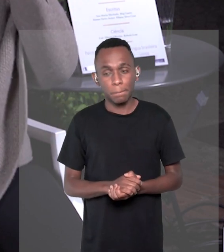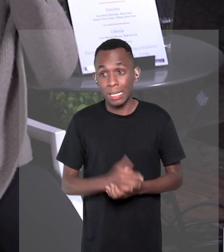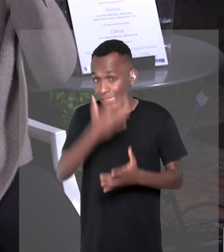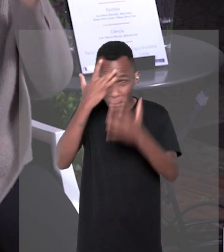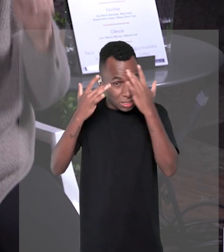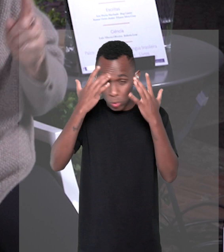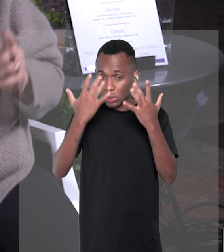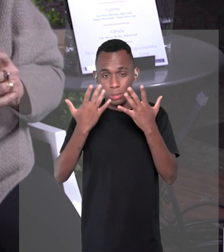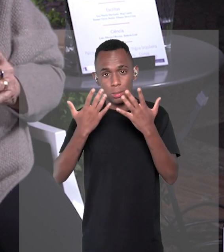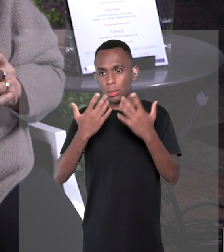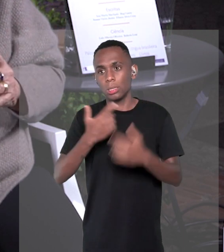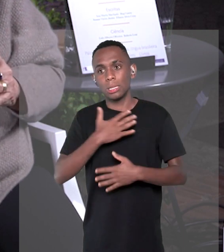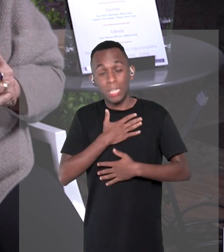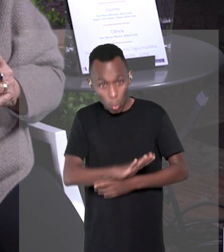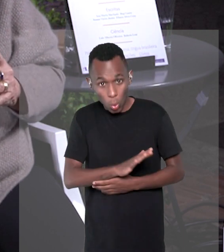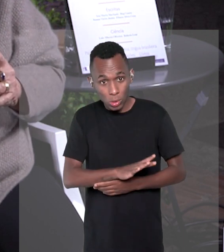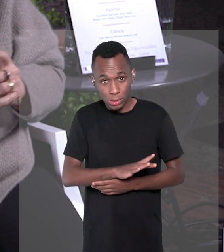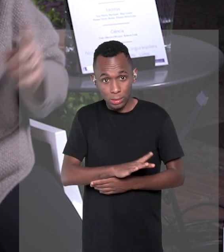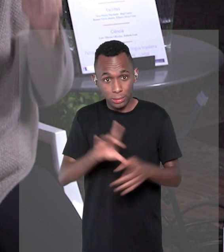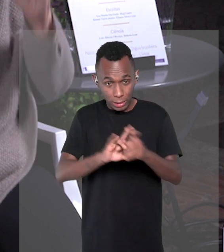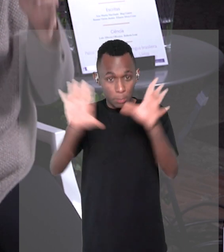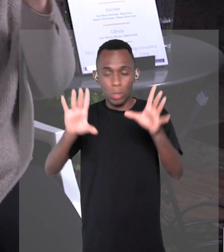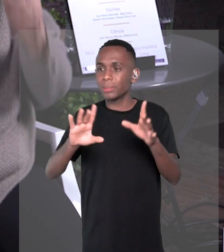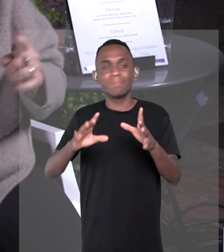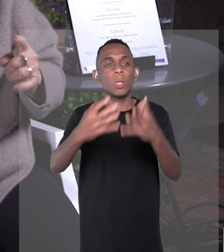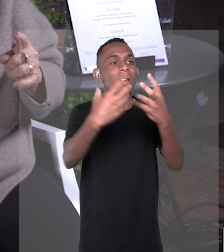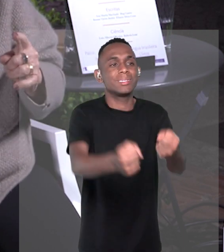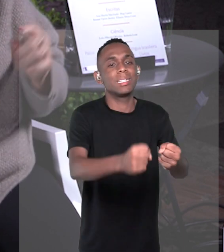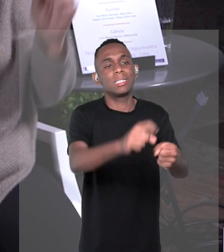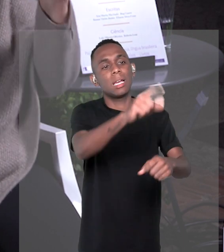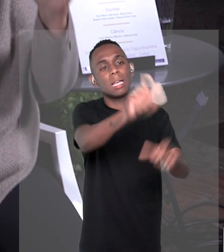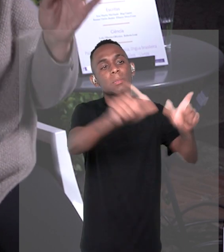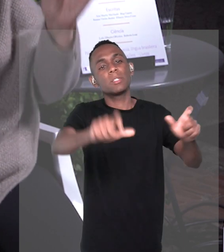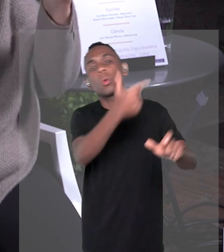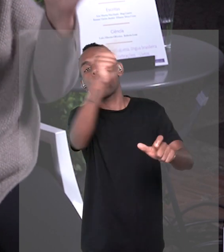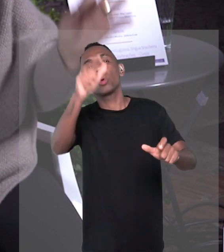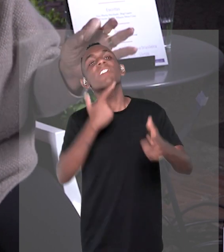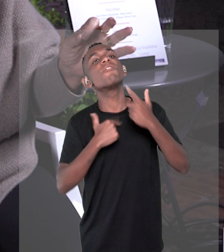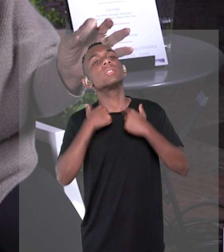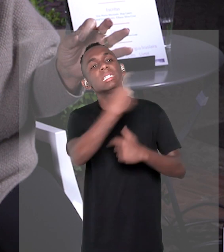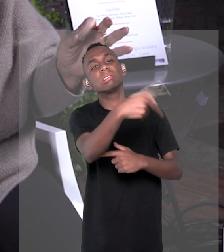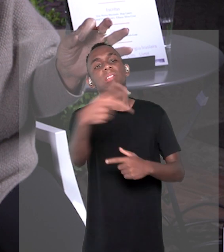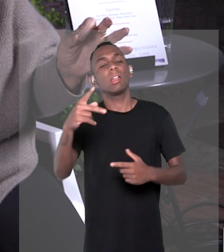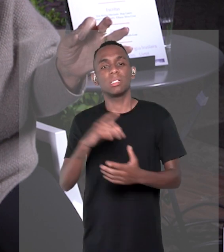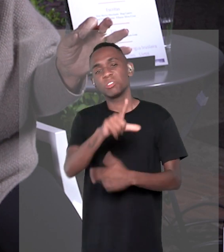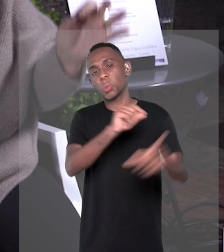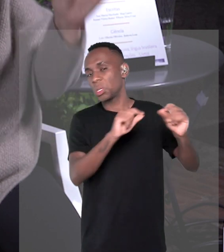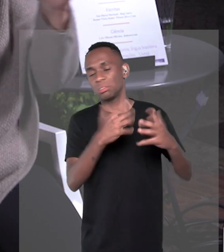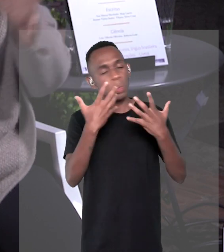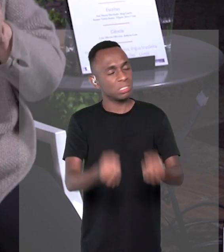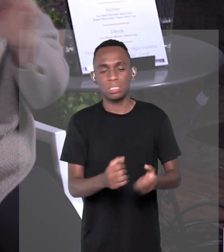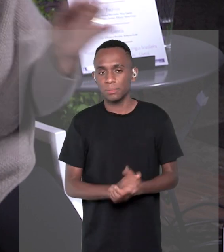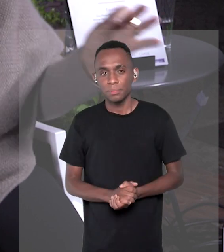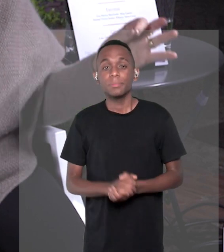os que detestam a democracia detestam exatamente o direito de escolha. Essa